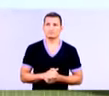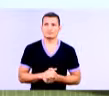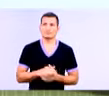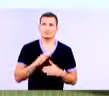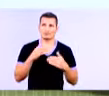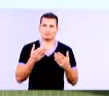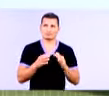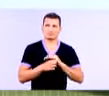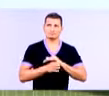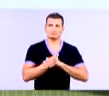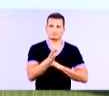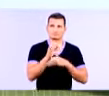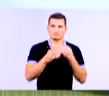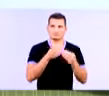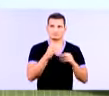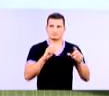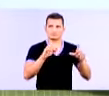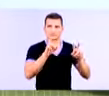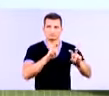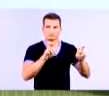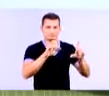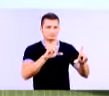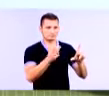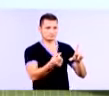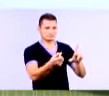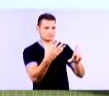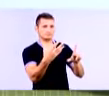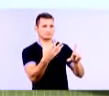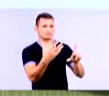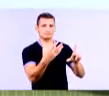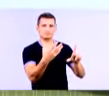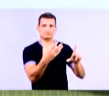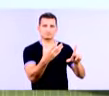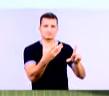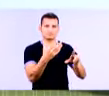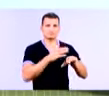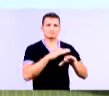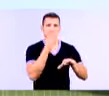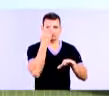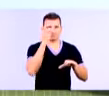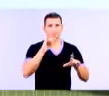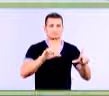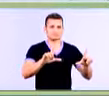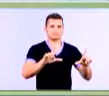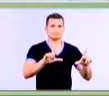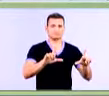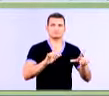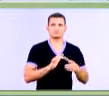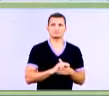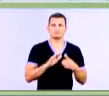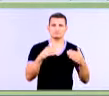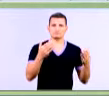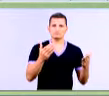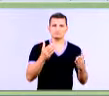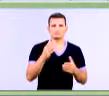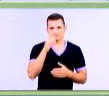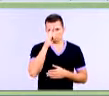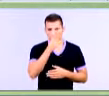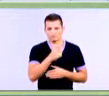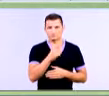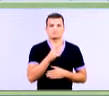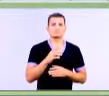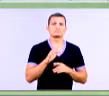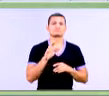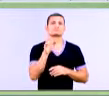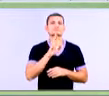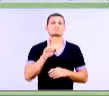saída é quando o computador envia uma informação para você e a maneira mais fácil é o monitor. E qual o comando que nós vamos utilizar para mostrar,